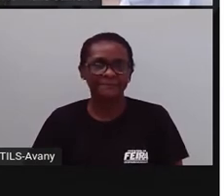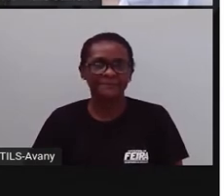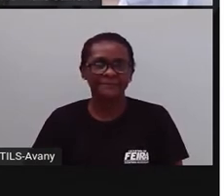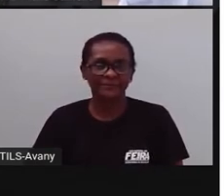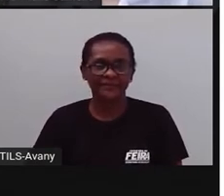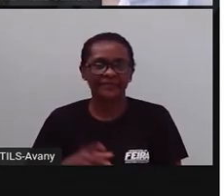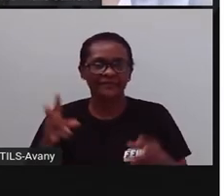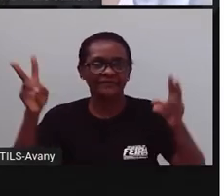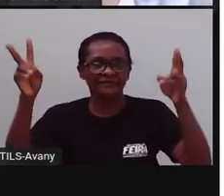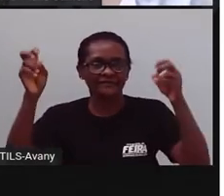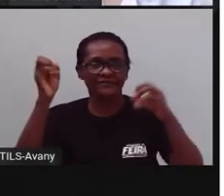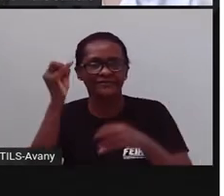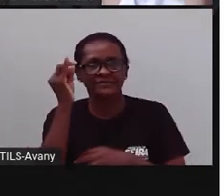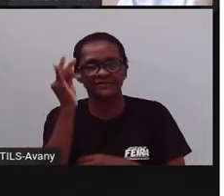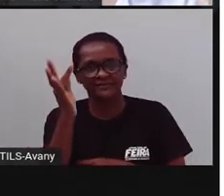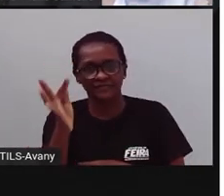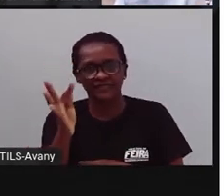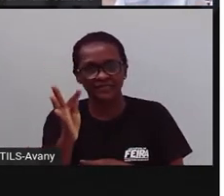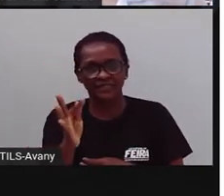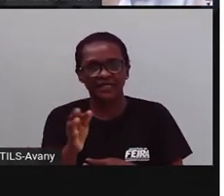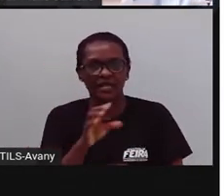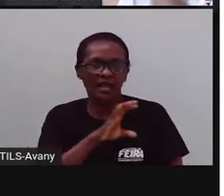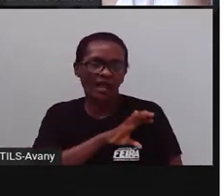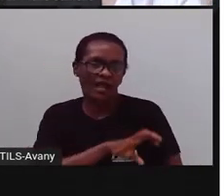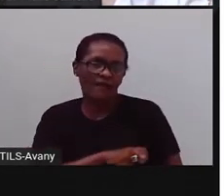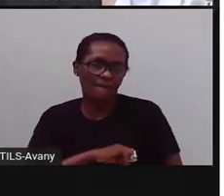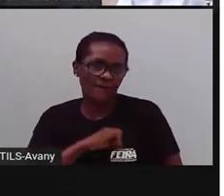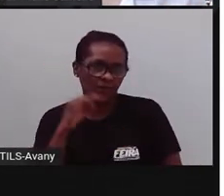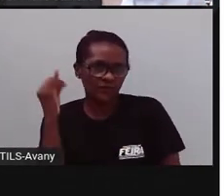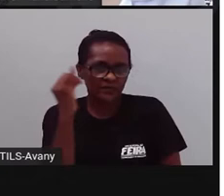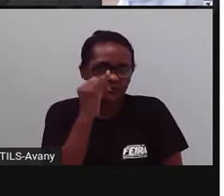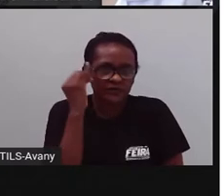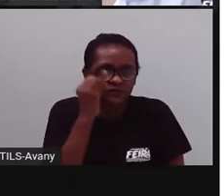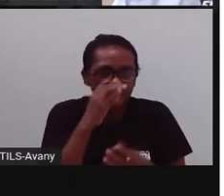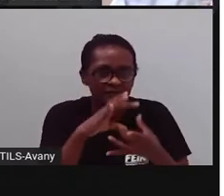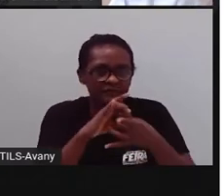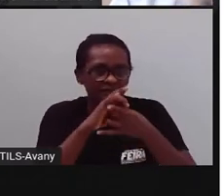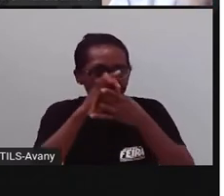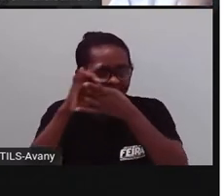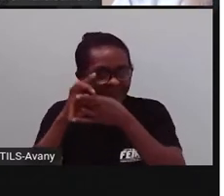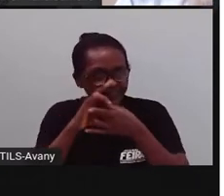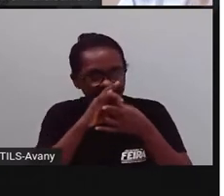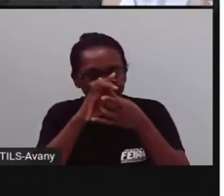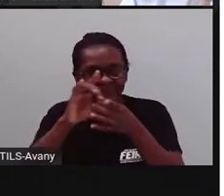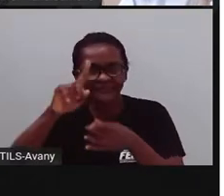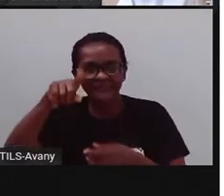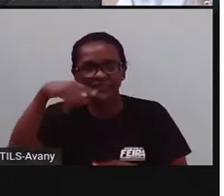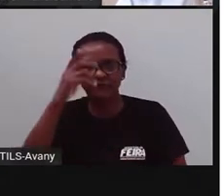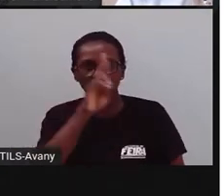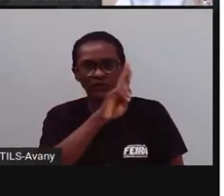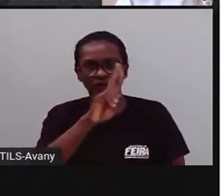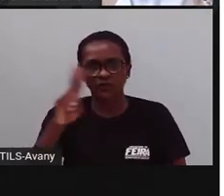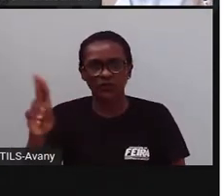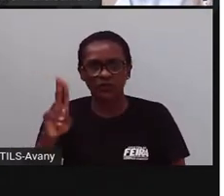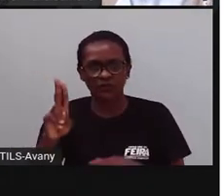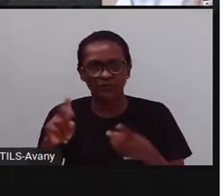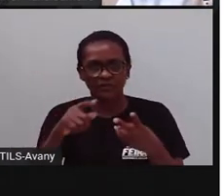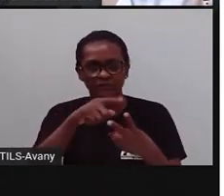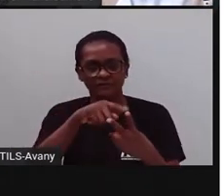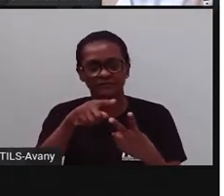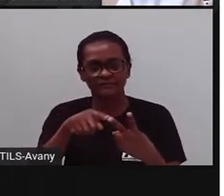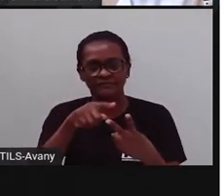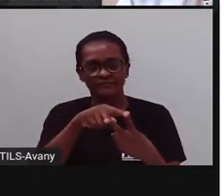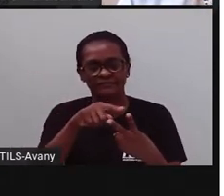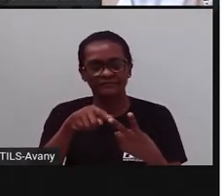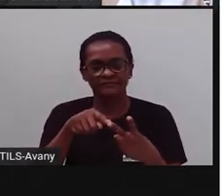mensagem né que aí falando de amor né falando da União do casamento e aí vem o nome Ó dos